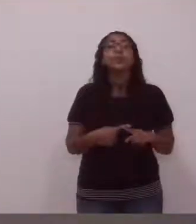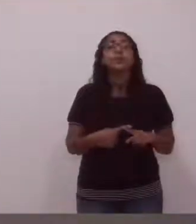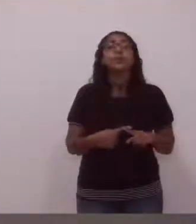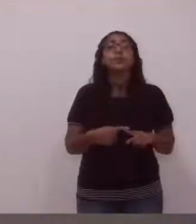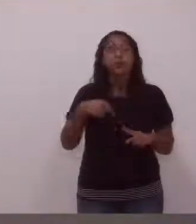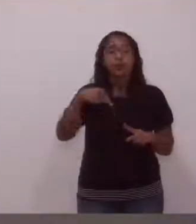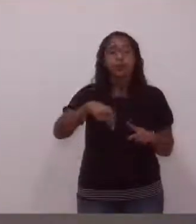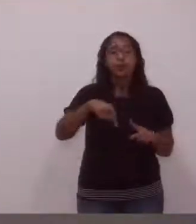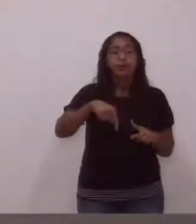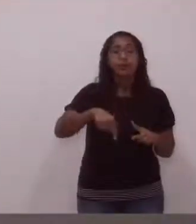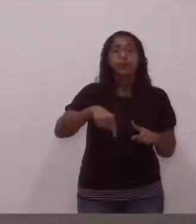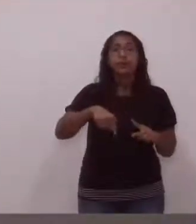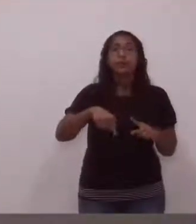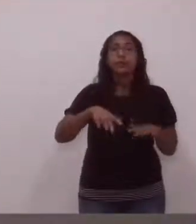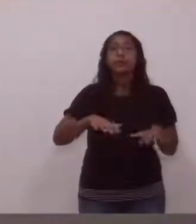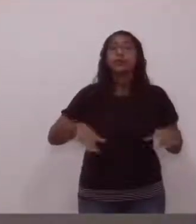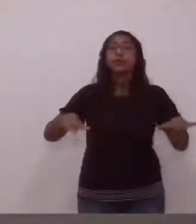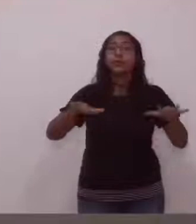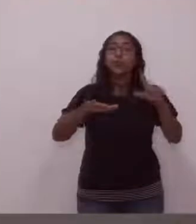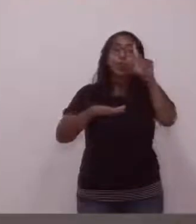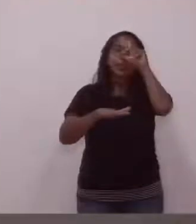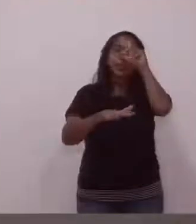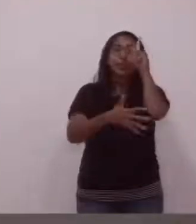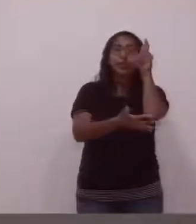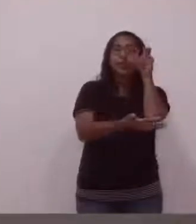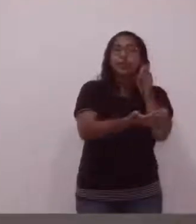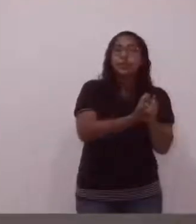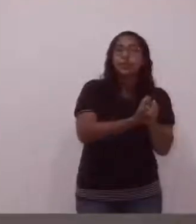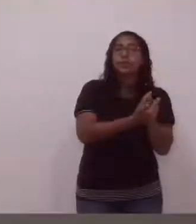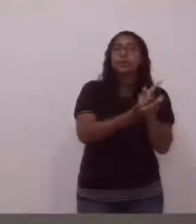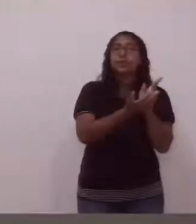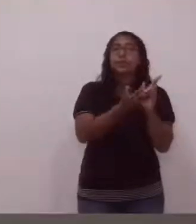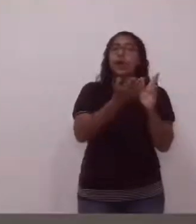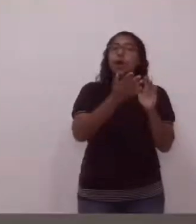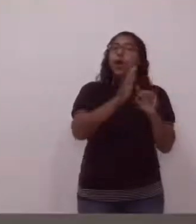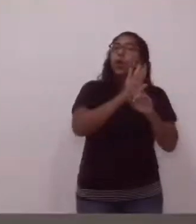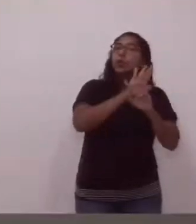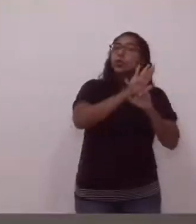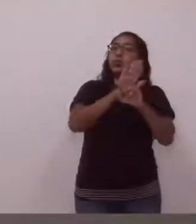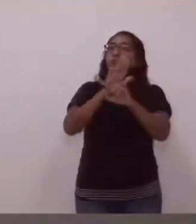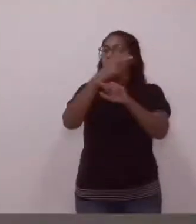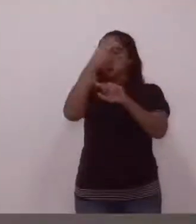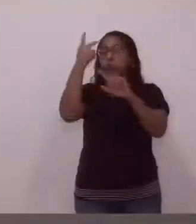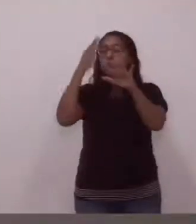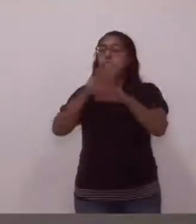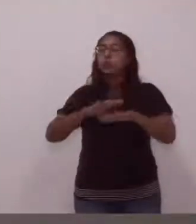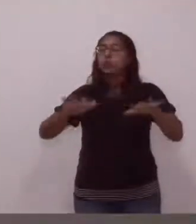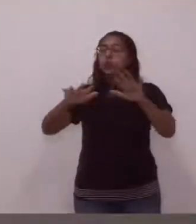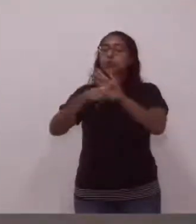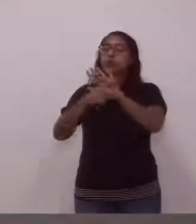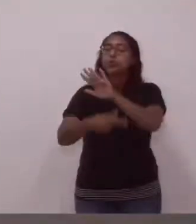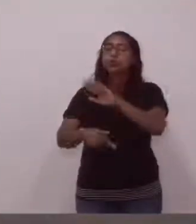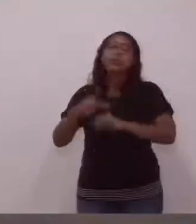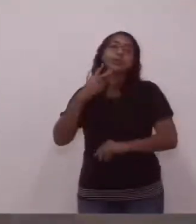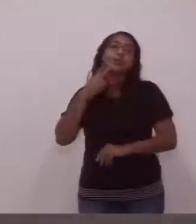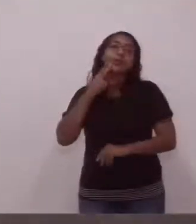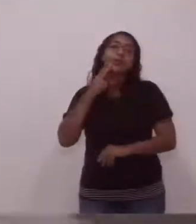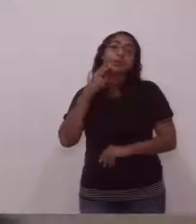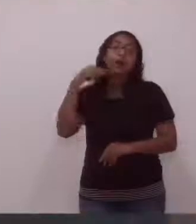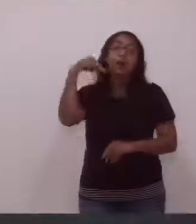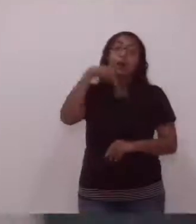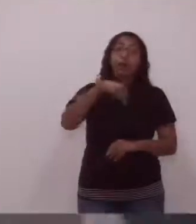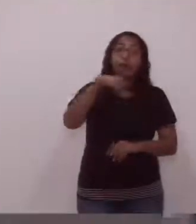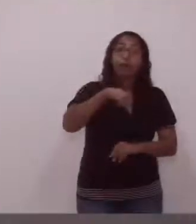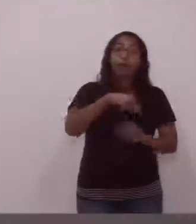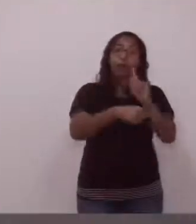as decisões que mexe com a vida de todo cidadão vinhedense. E nós temos que respeitar as